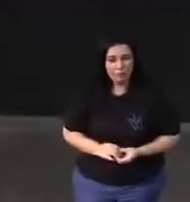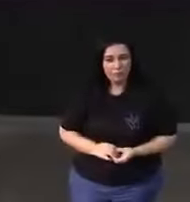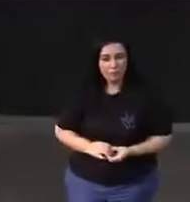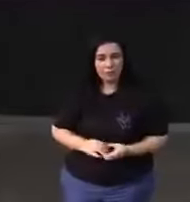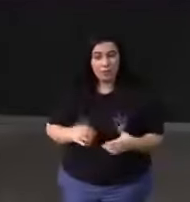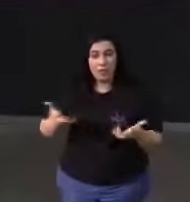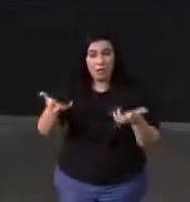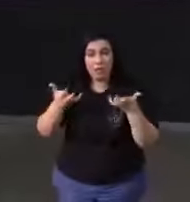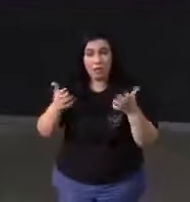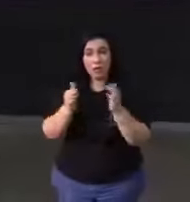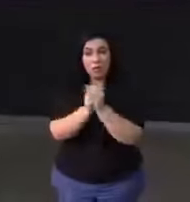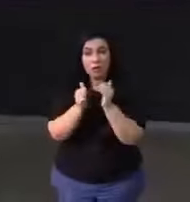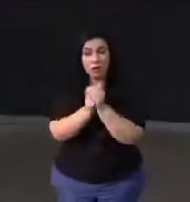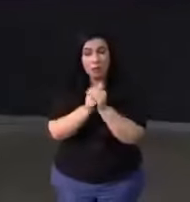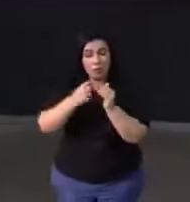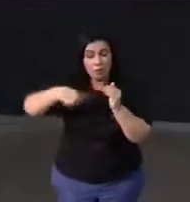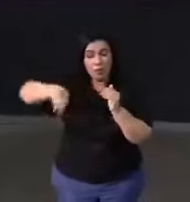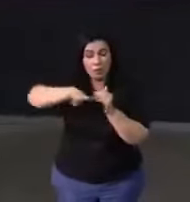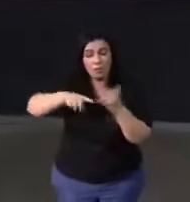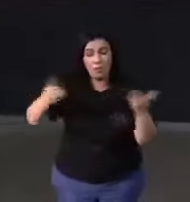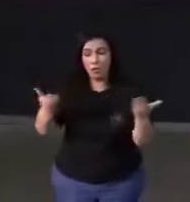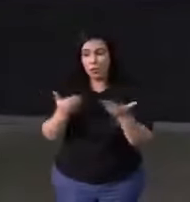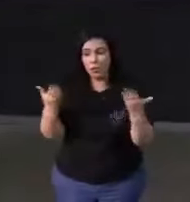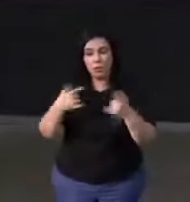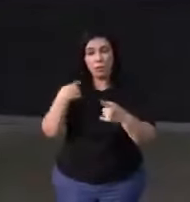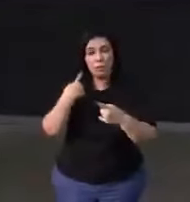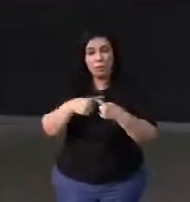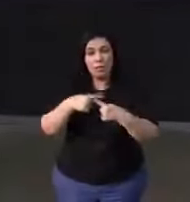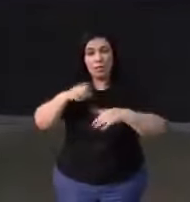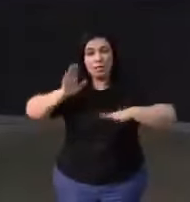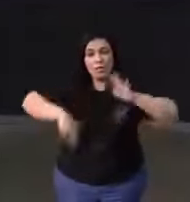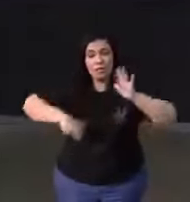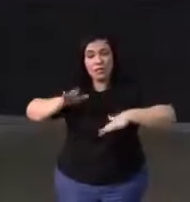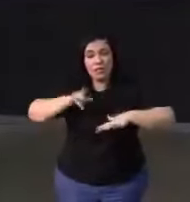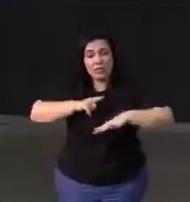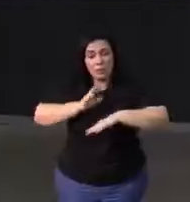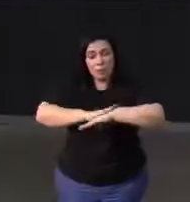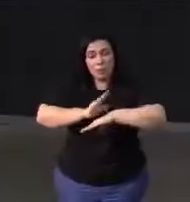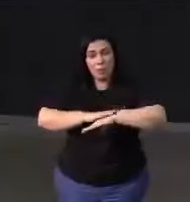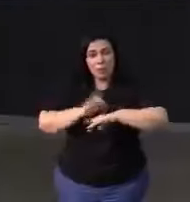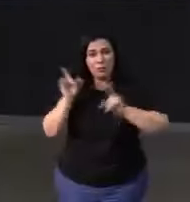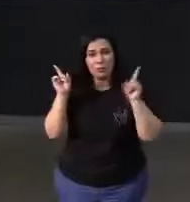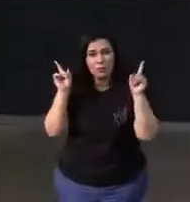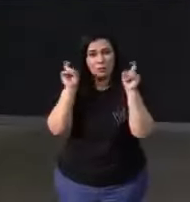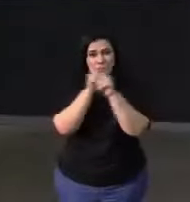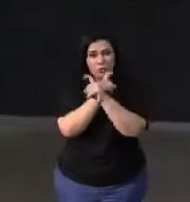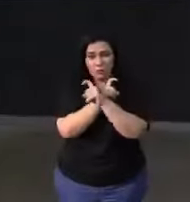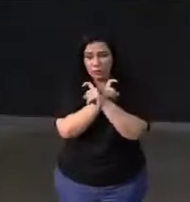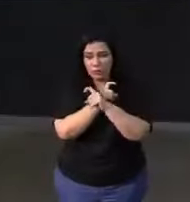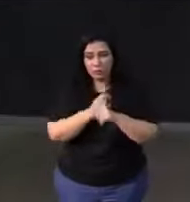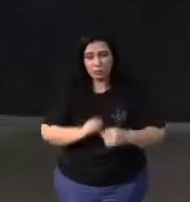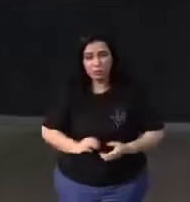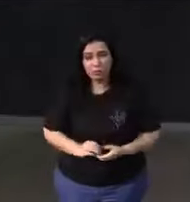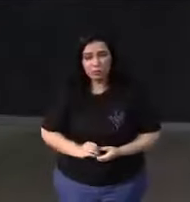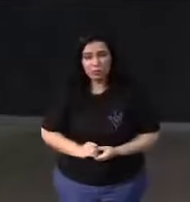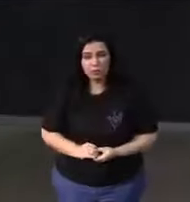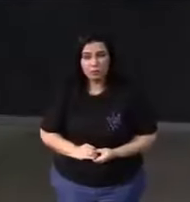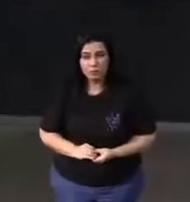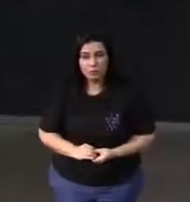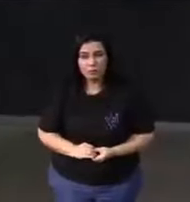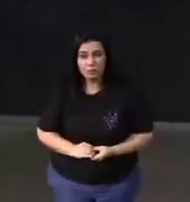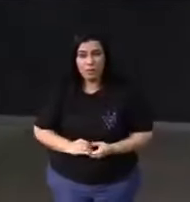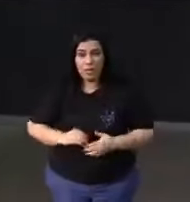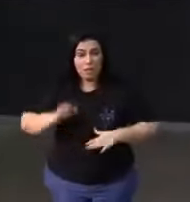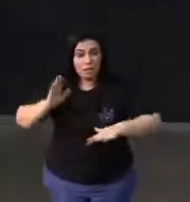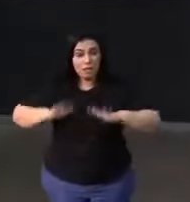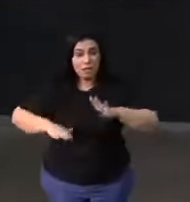Então eu quero orar por você, meu amado, que talvez esteja enfrentando uma situação difícil, que